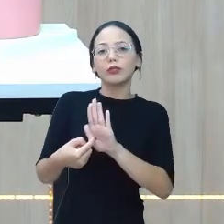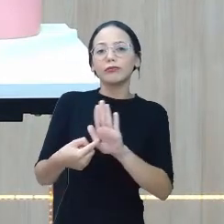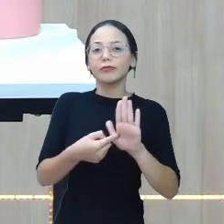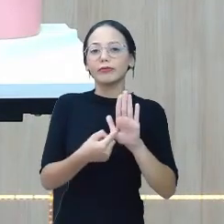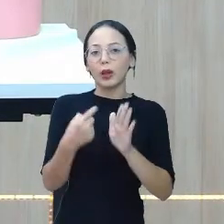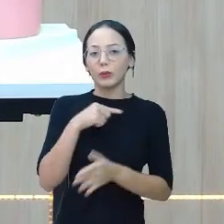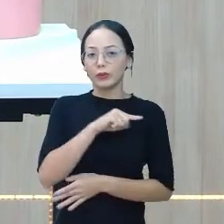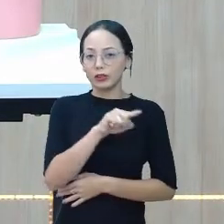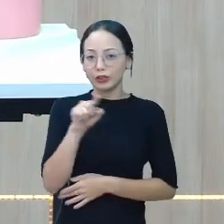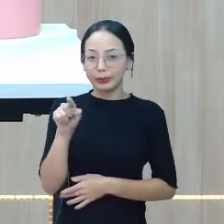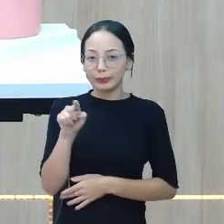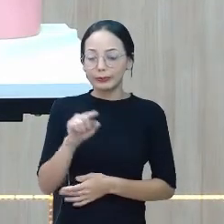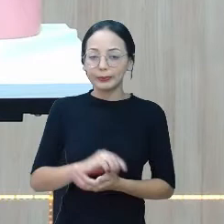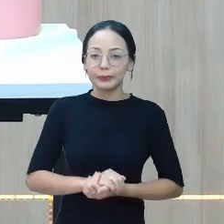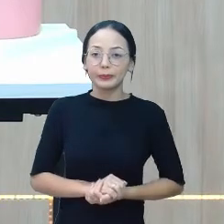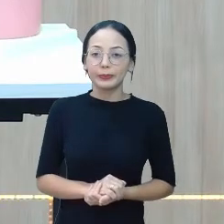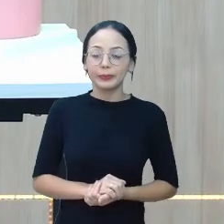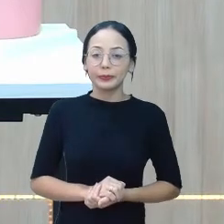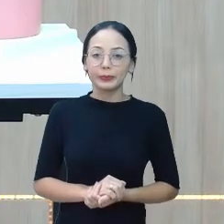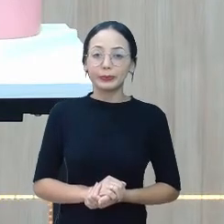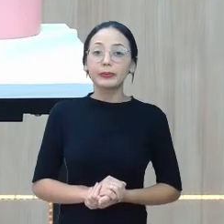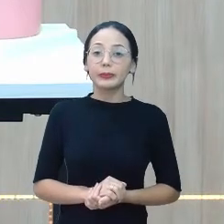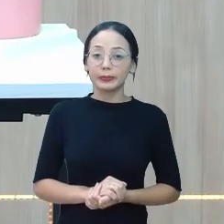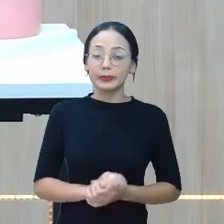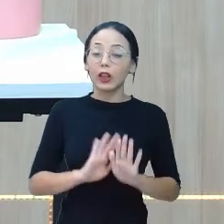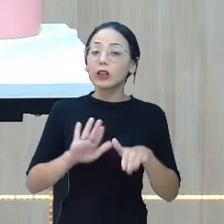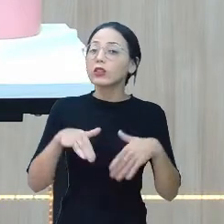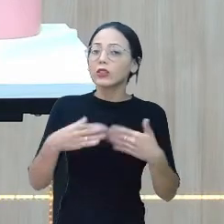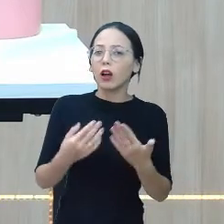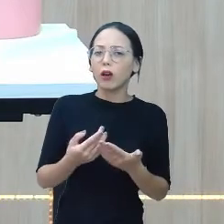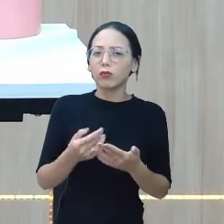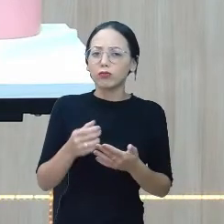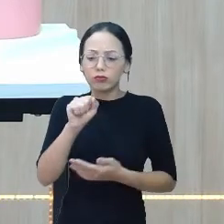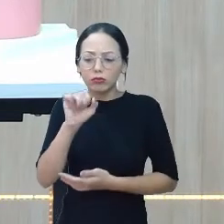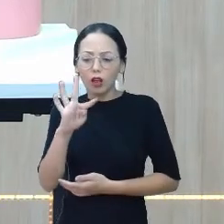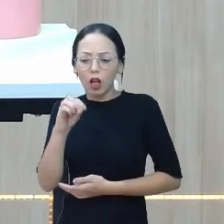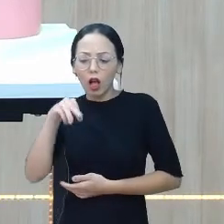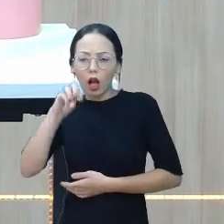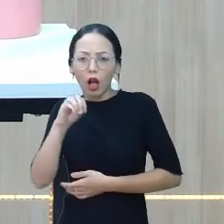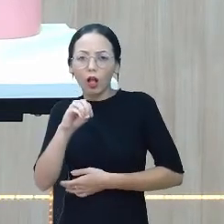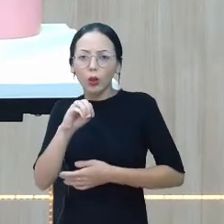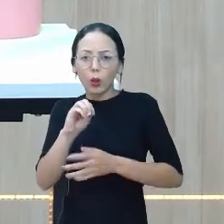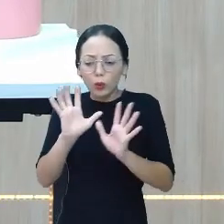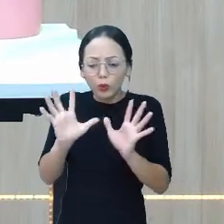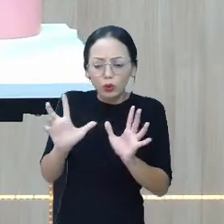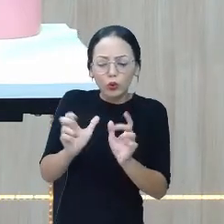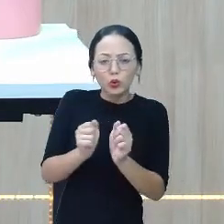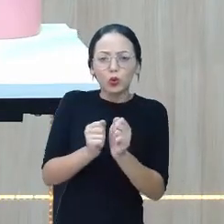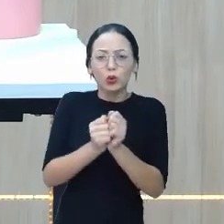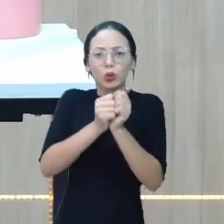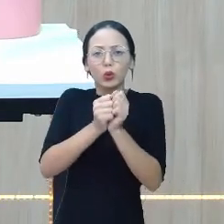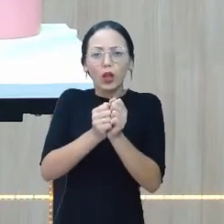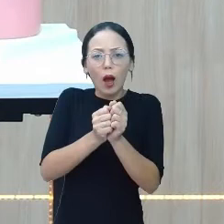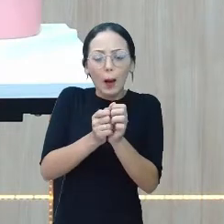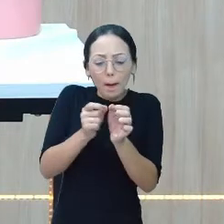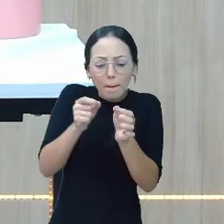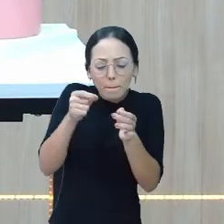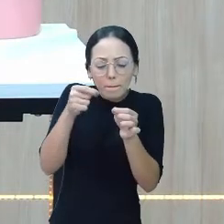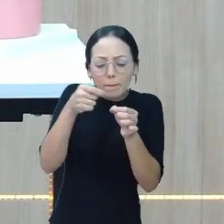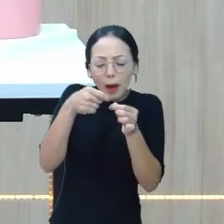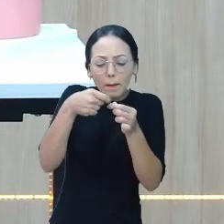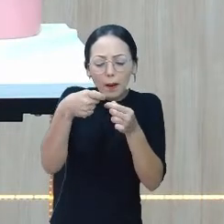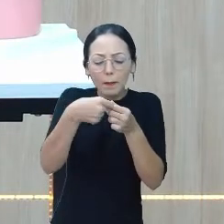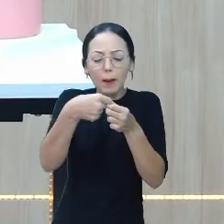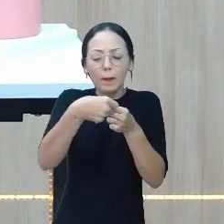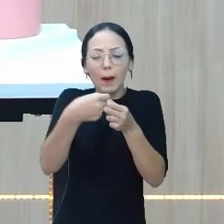com vocês. Então, quando esses átomos, eles se reúnem, eles formam as moléculas.